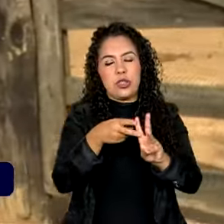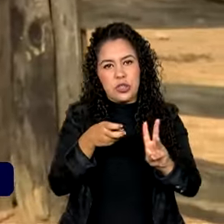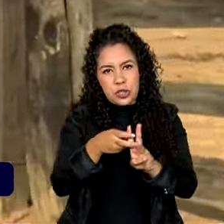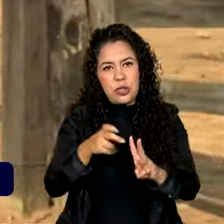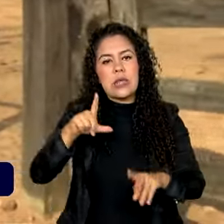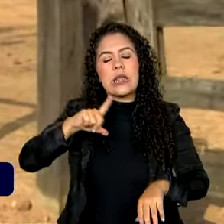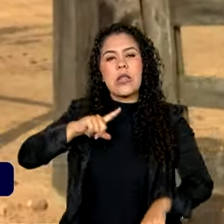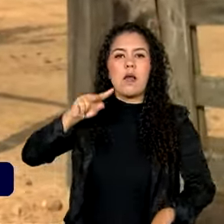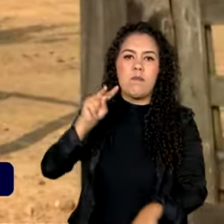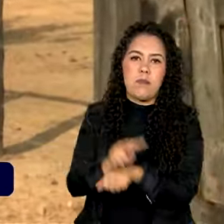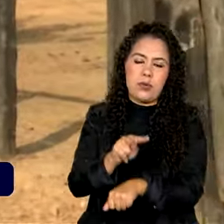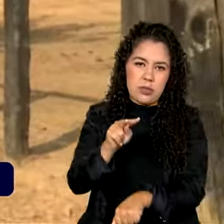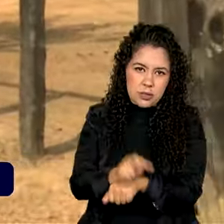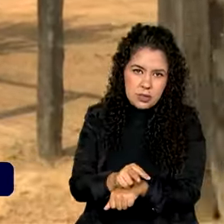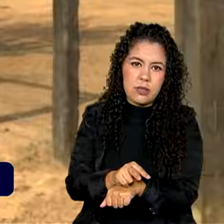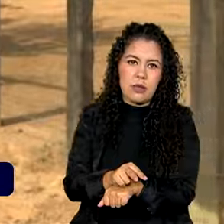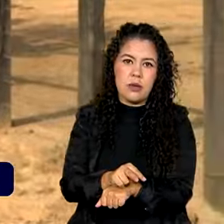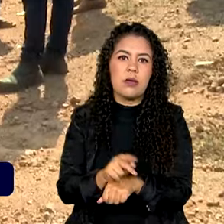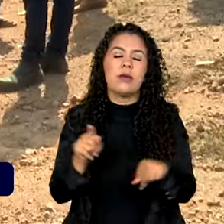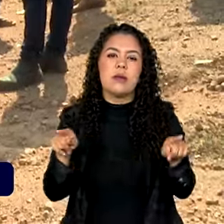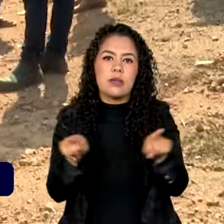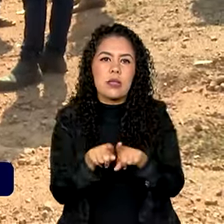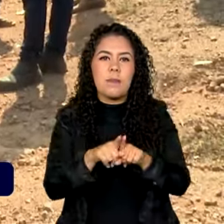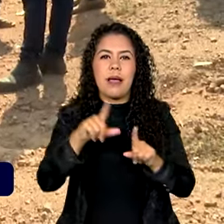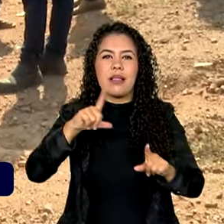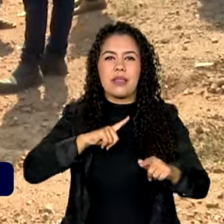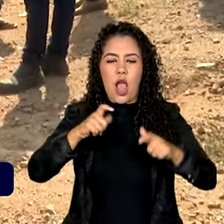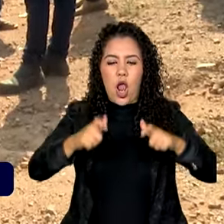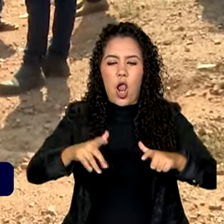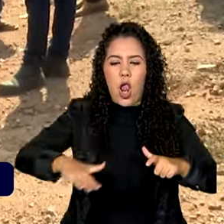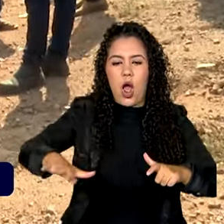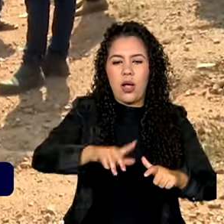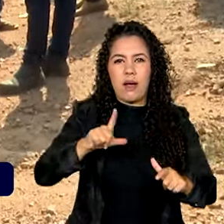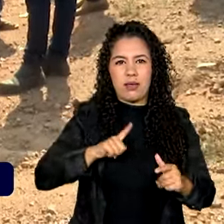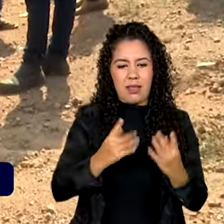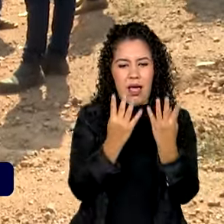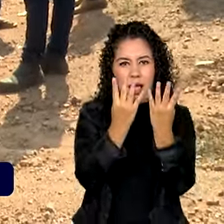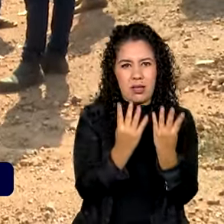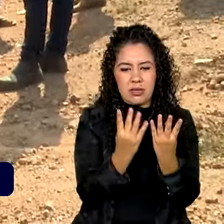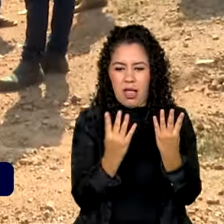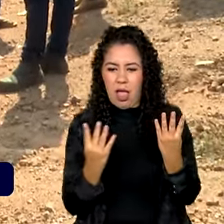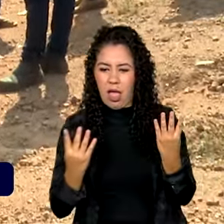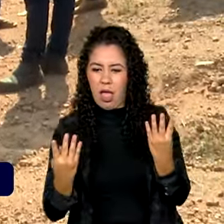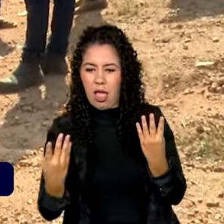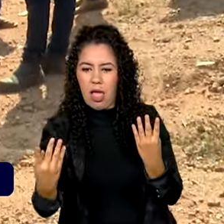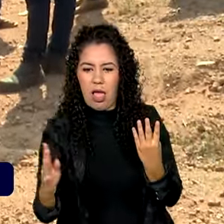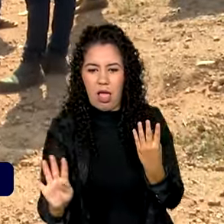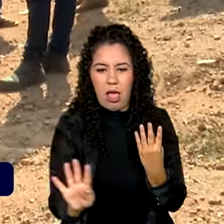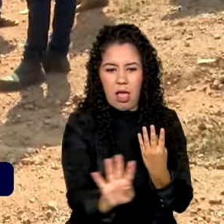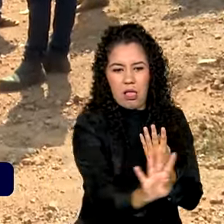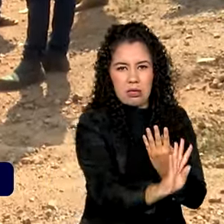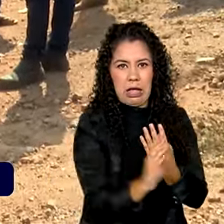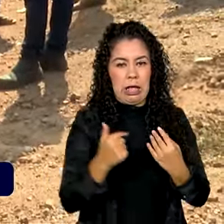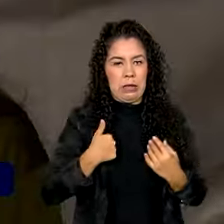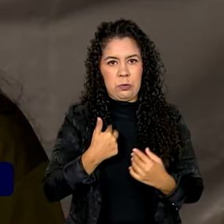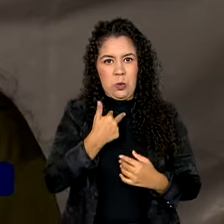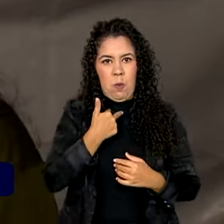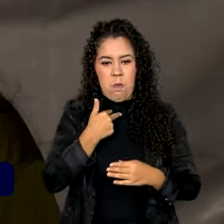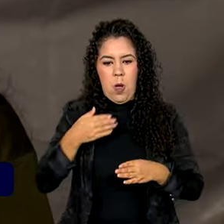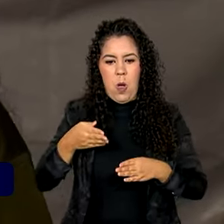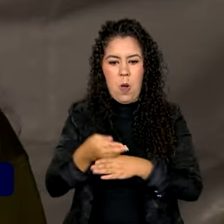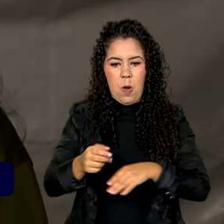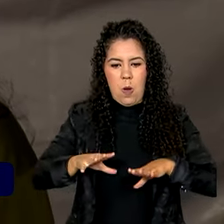se reconhecem áreas com cercas, né? Porque parece que a questão da área com cerca a gente reconhece, né? A gente não entra, tem o CPF, a